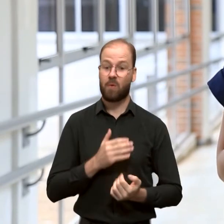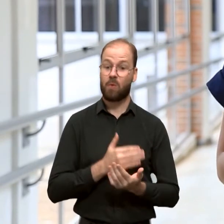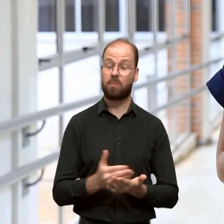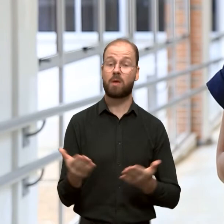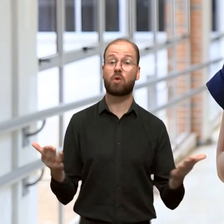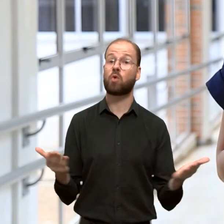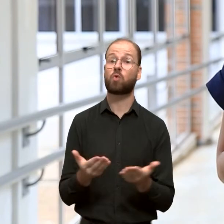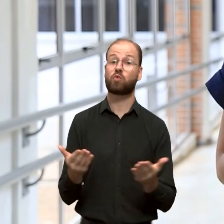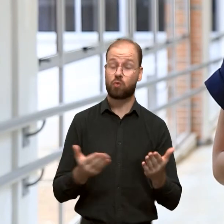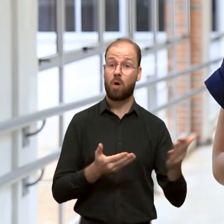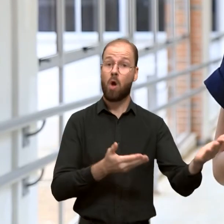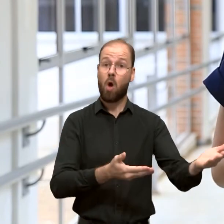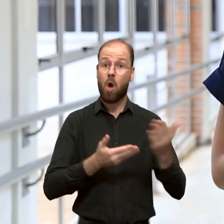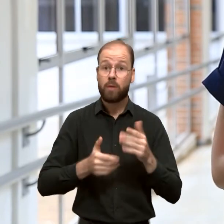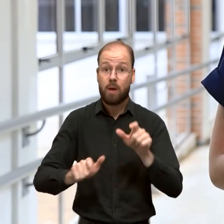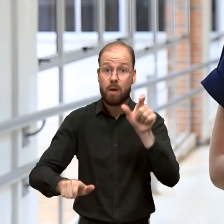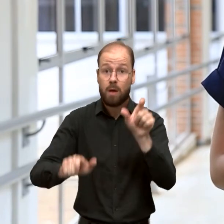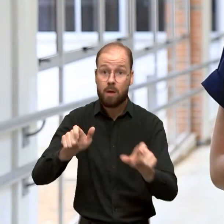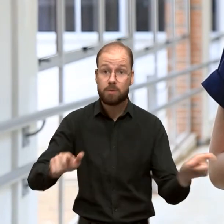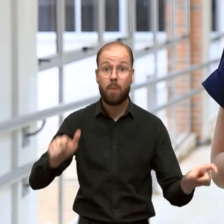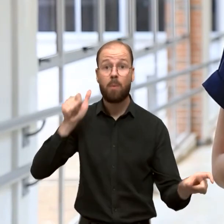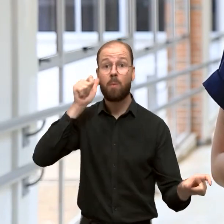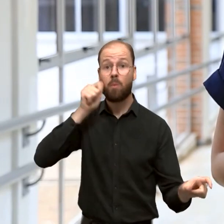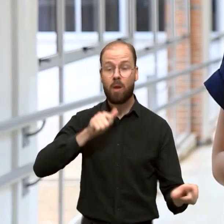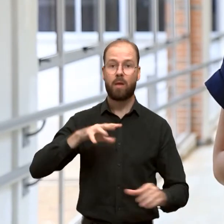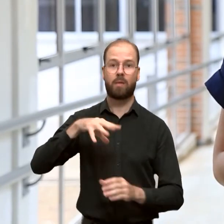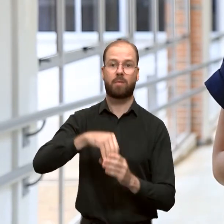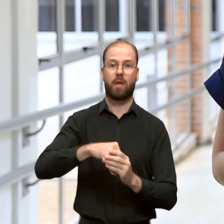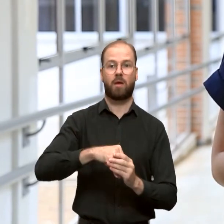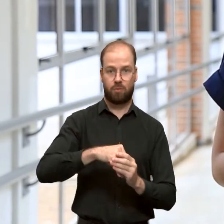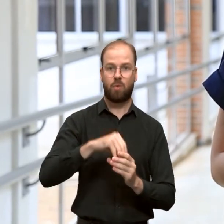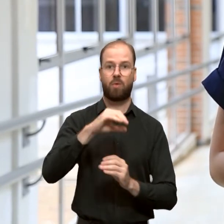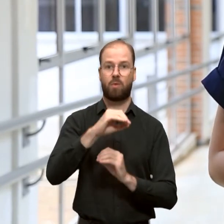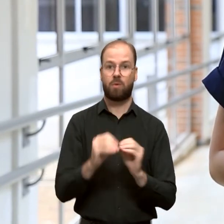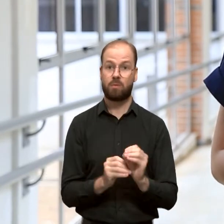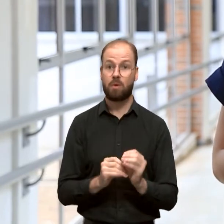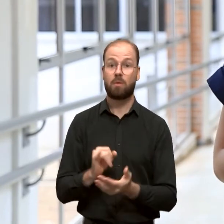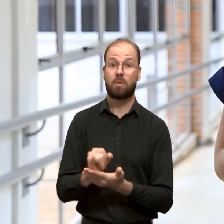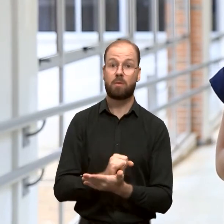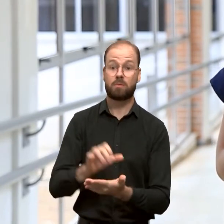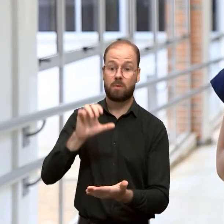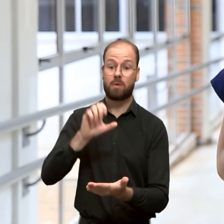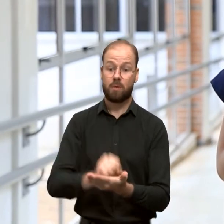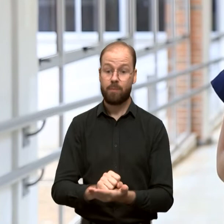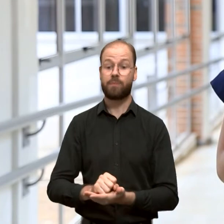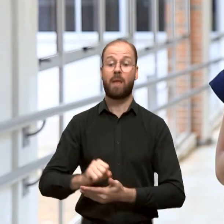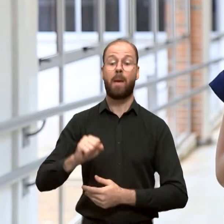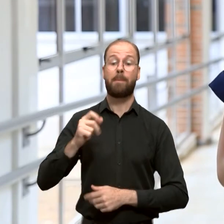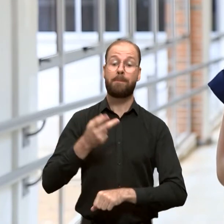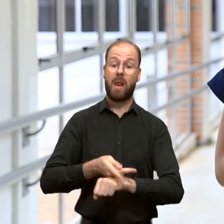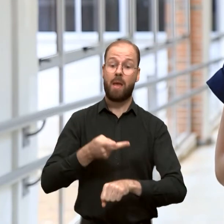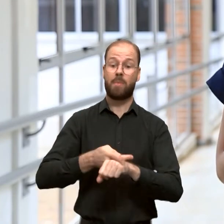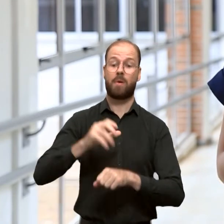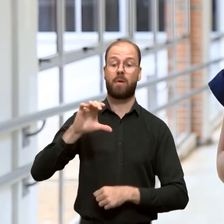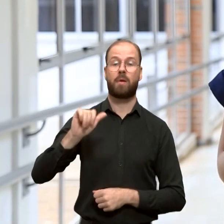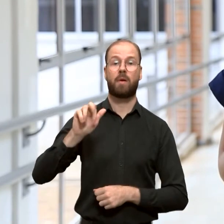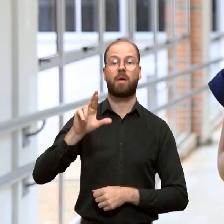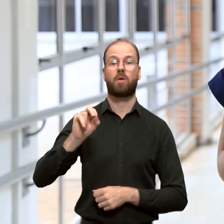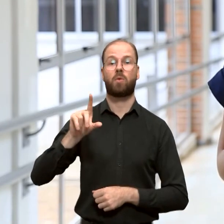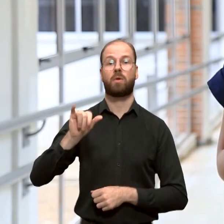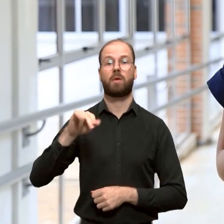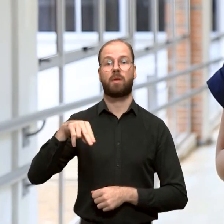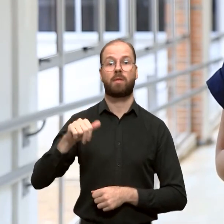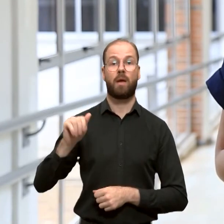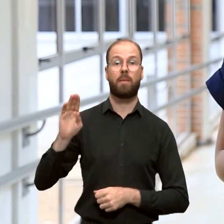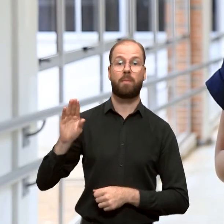hoje convidando as mulheres da universidade a se inscreverem no Prêmio Carolina Bori Ciência e Mulher. As